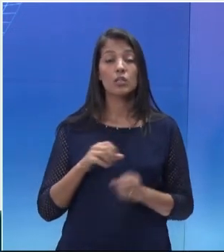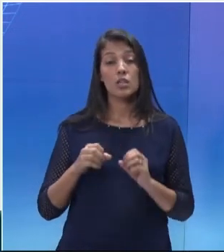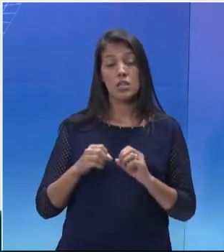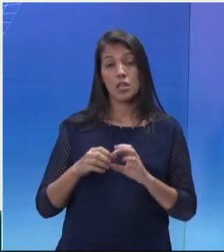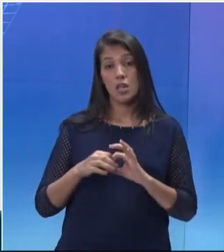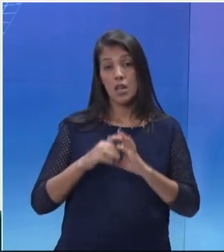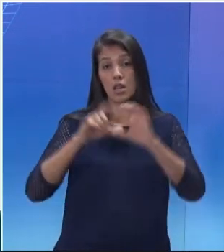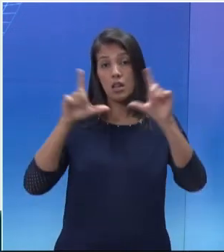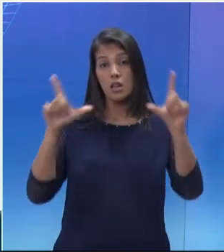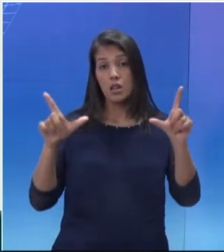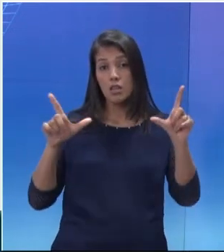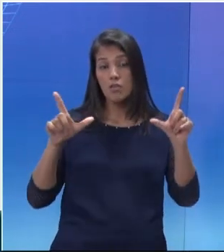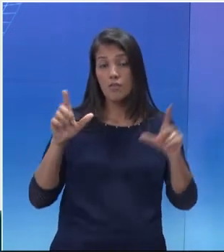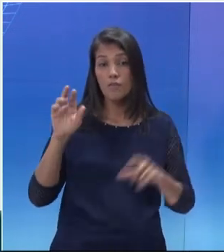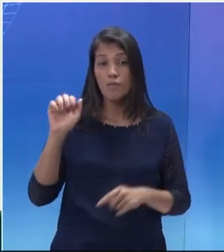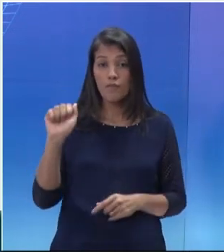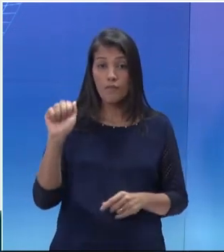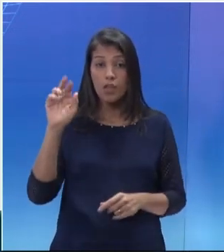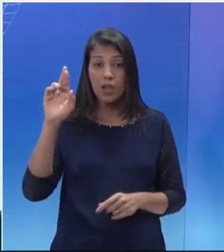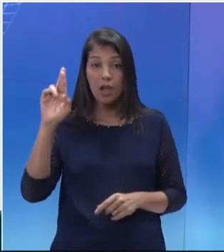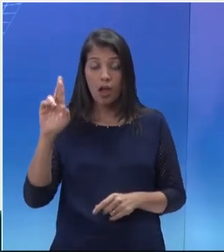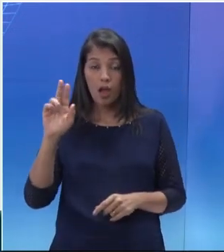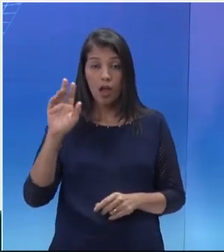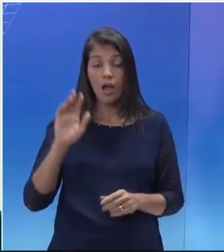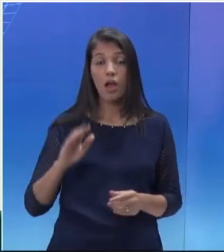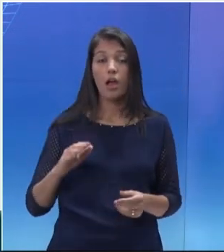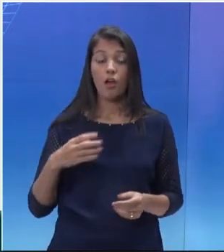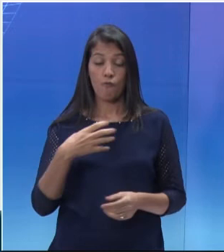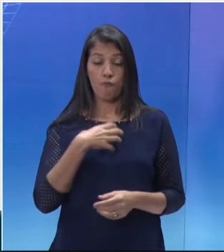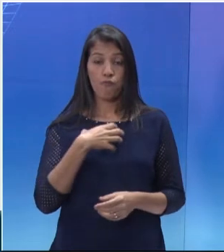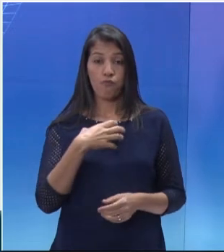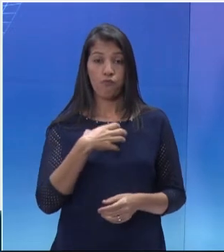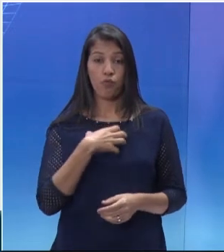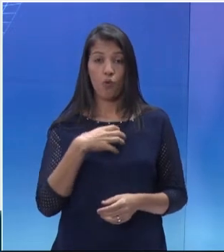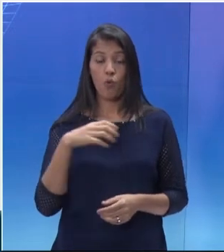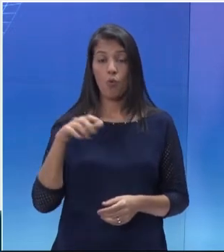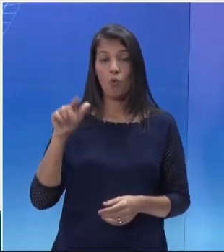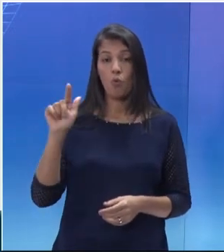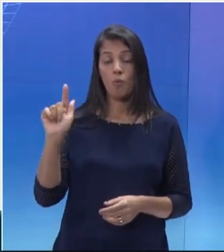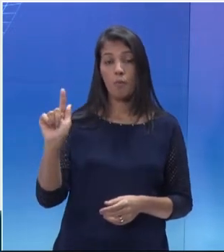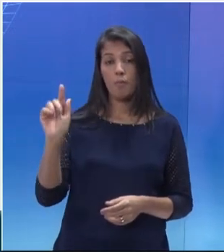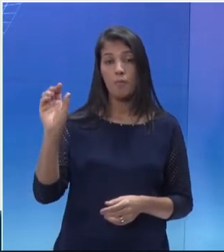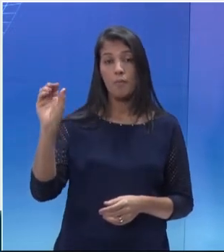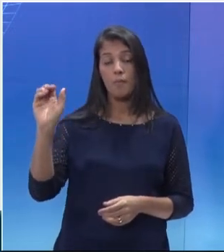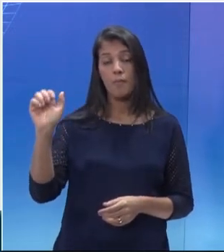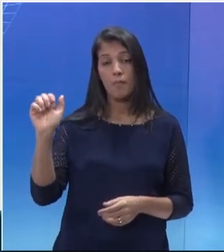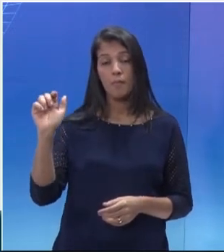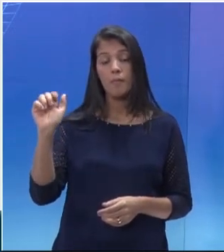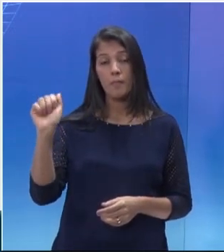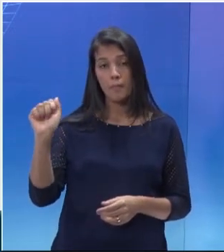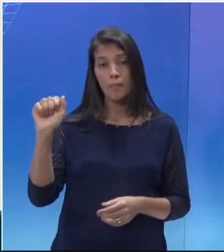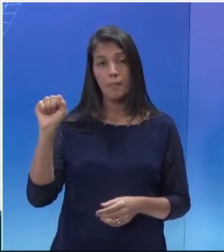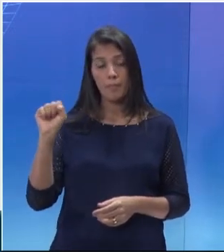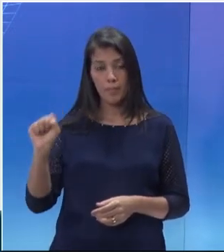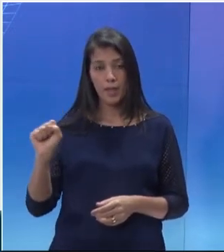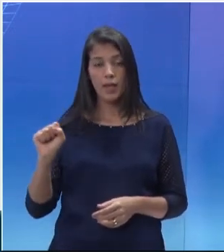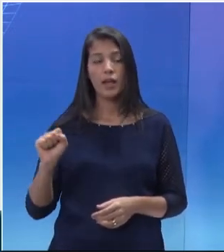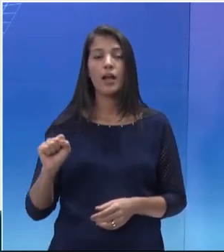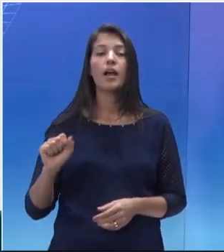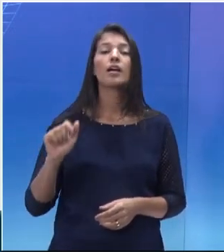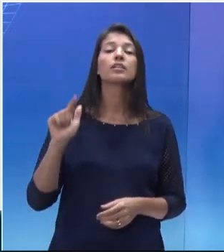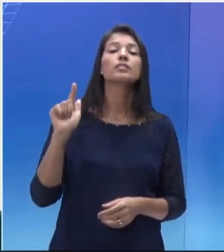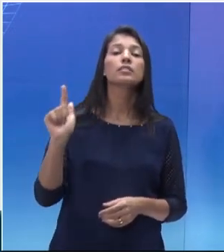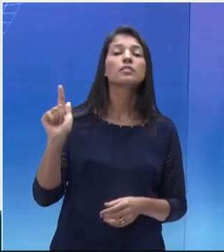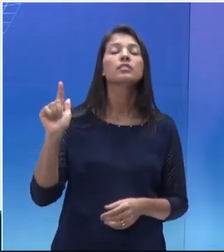mais simples, na forma de gás, assim como o gás cloro. Então, vai ser liberada na forma de hidrogênio molecular,